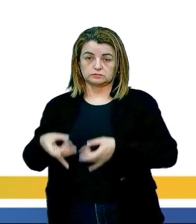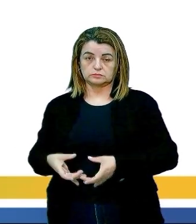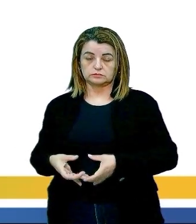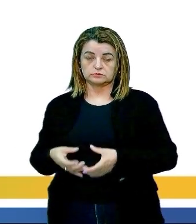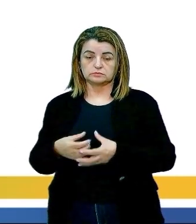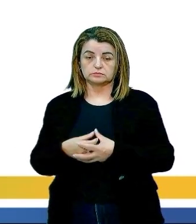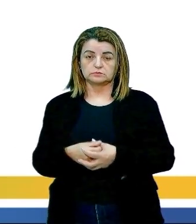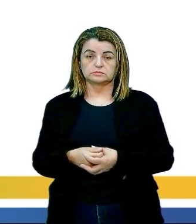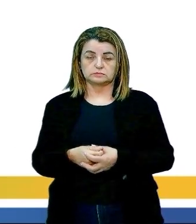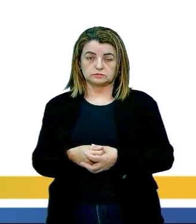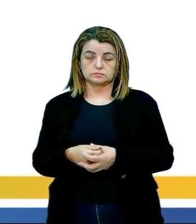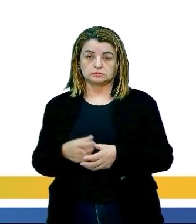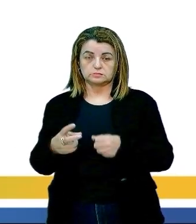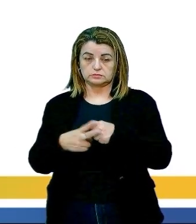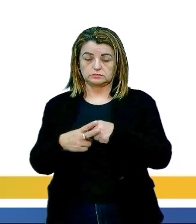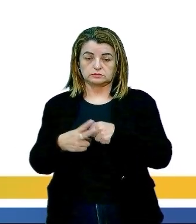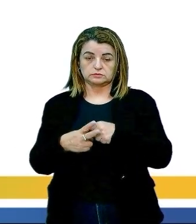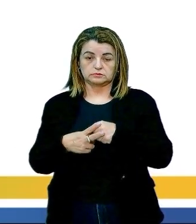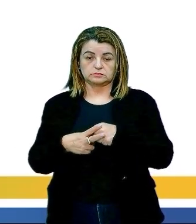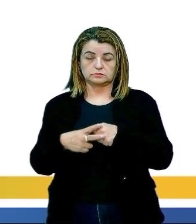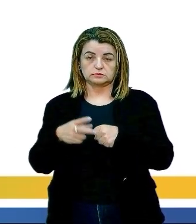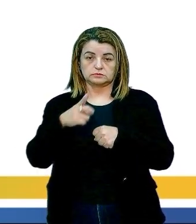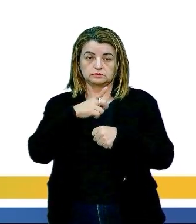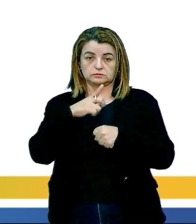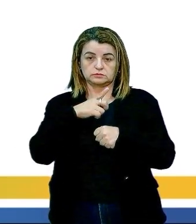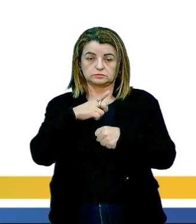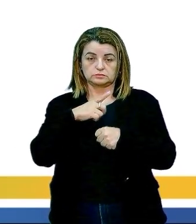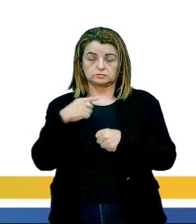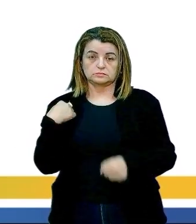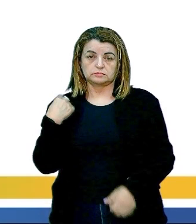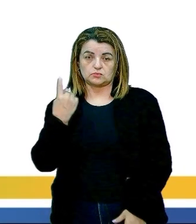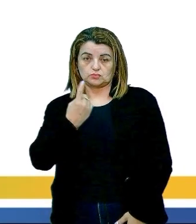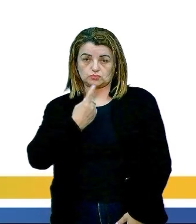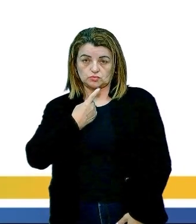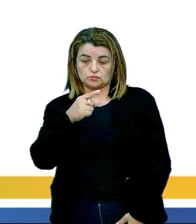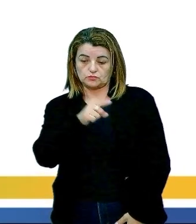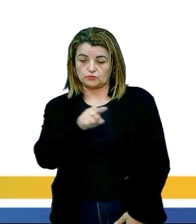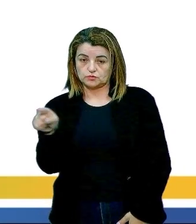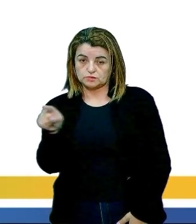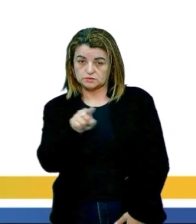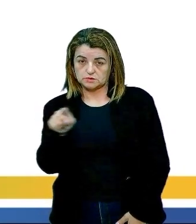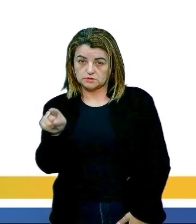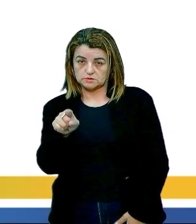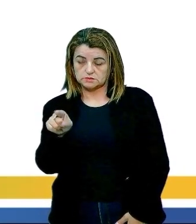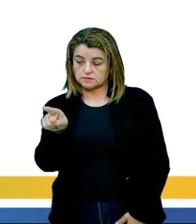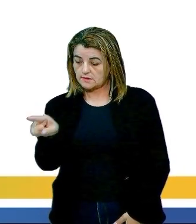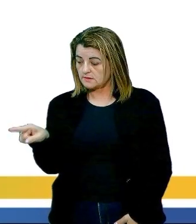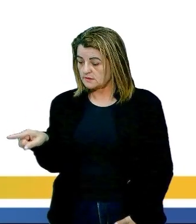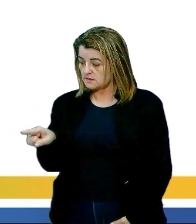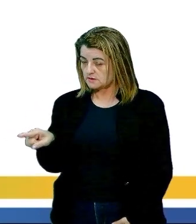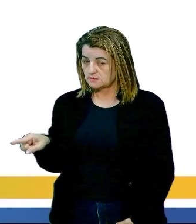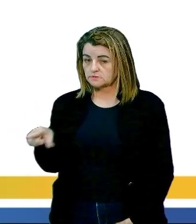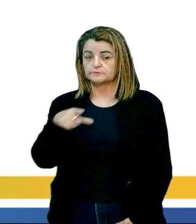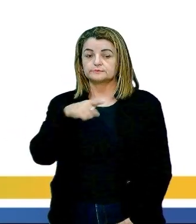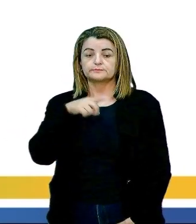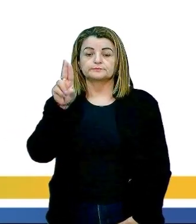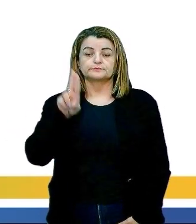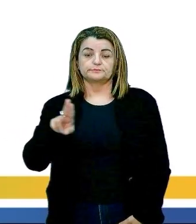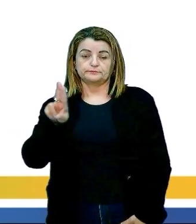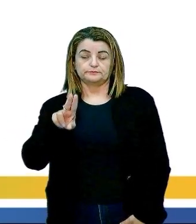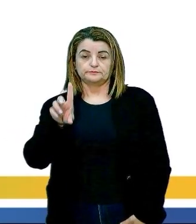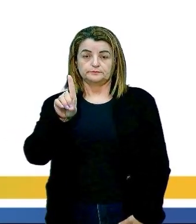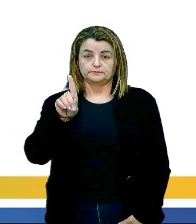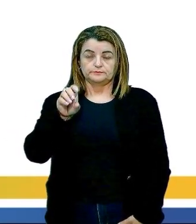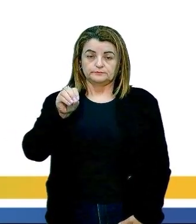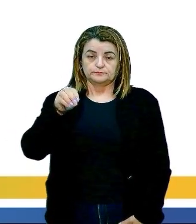pessoas do discurso, que somos nós, vocês e eles, nós vamos permanecer com o don't. Nós